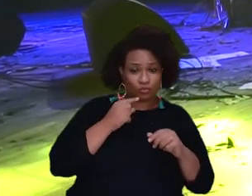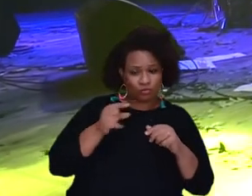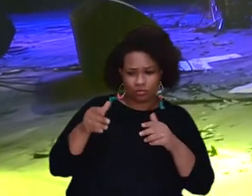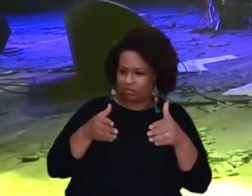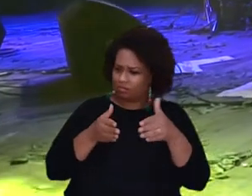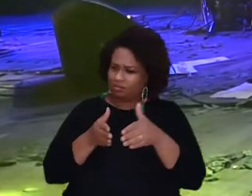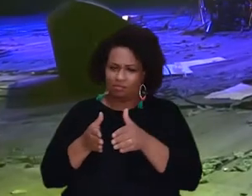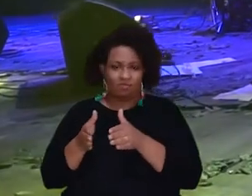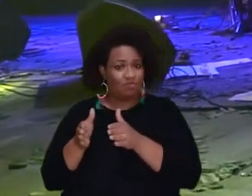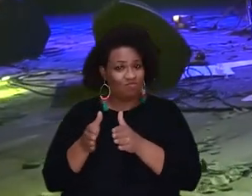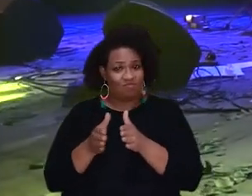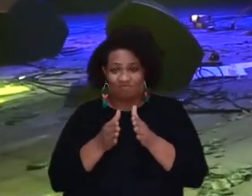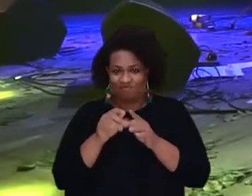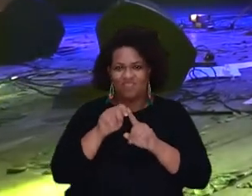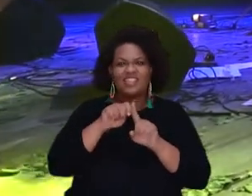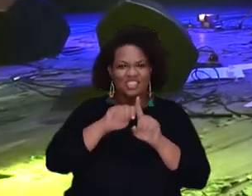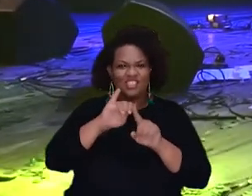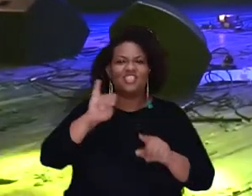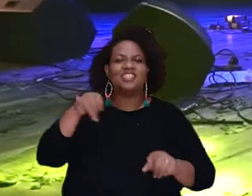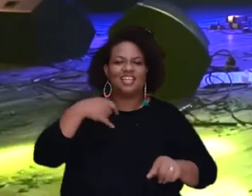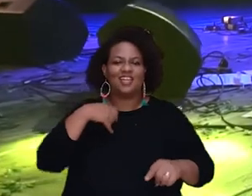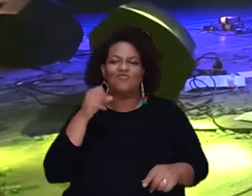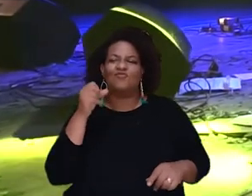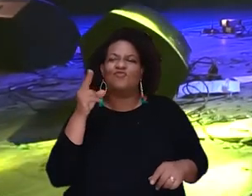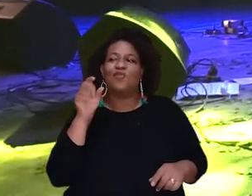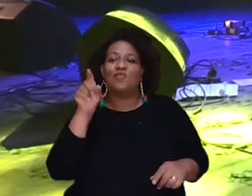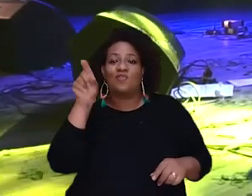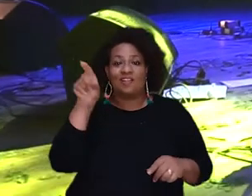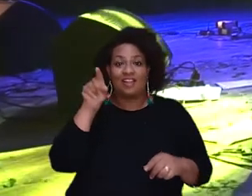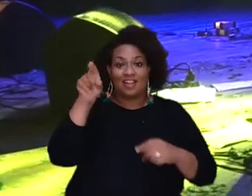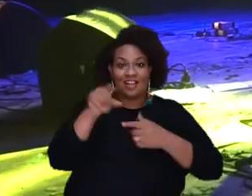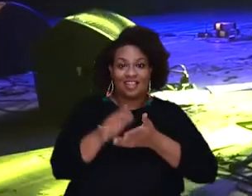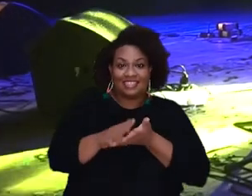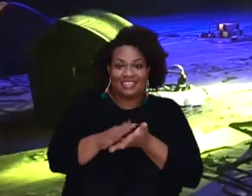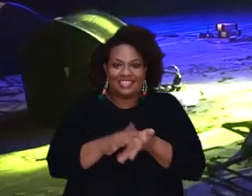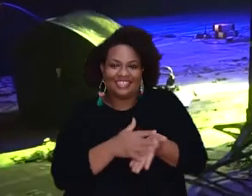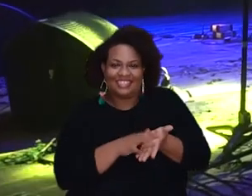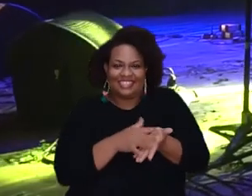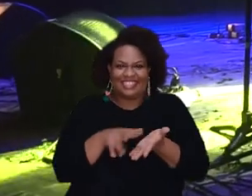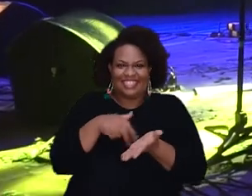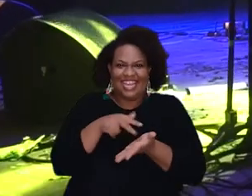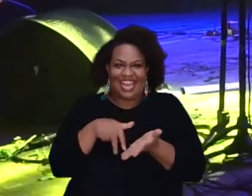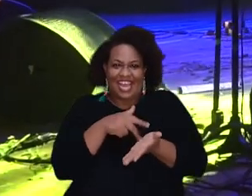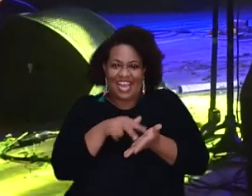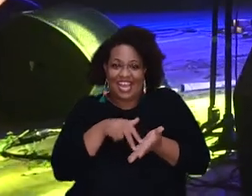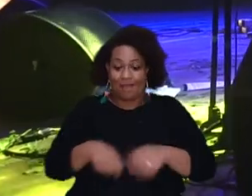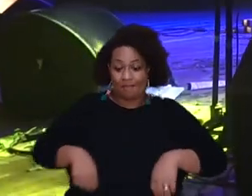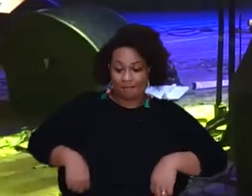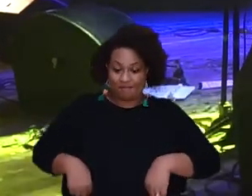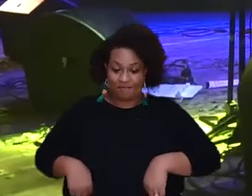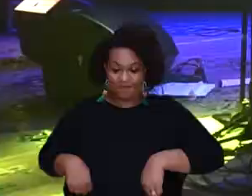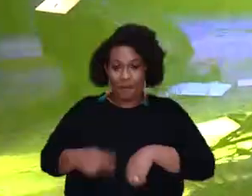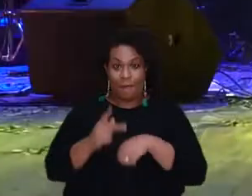mar, água suja nem é rio. Em janeiro eu vou embora pra lá sambar,